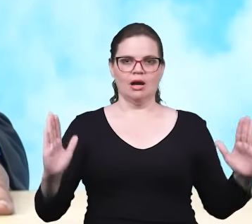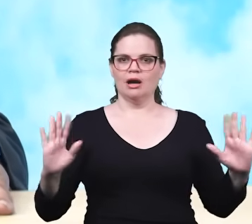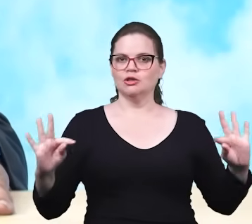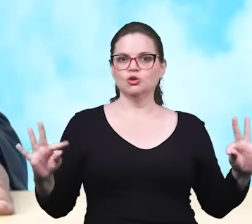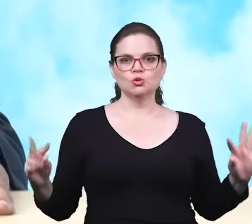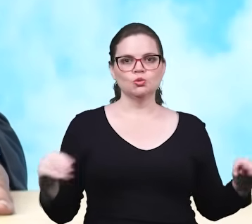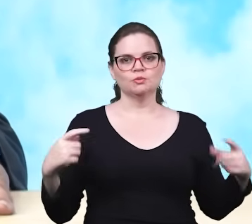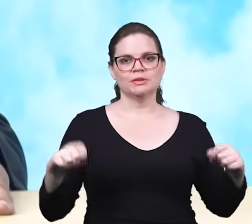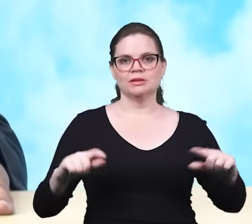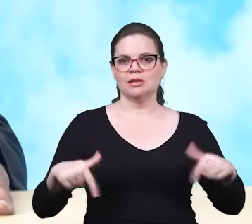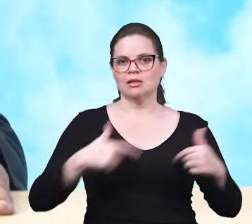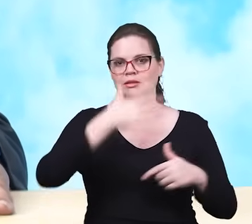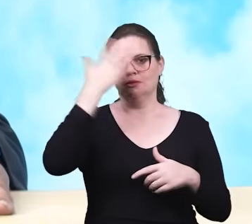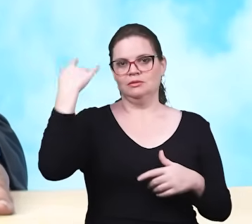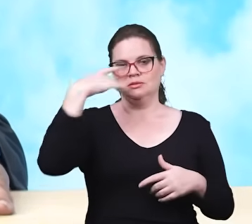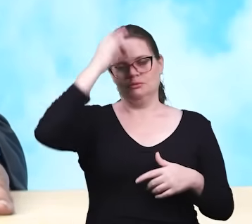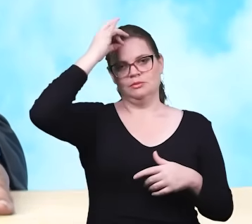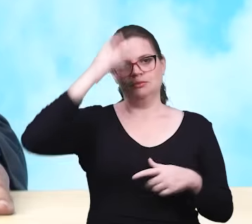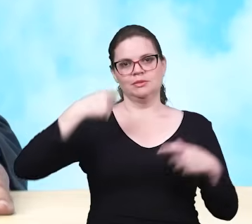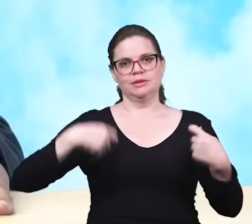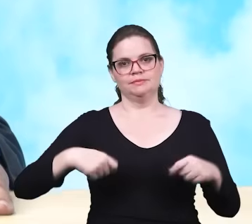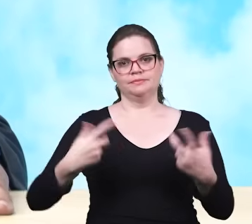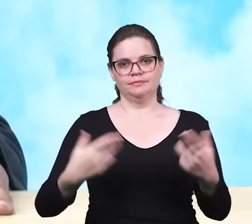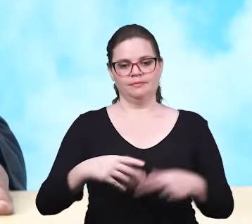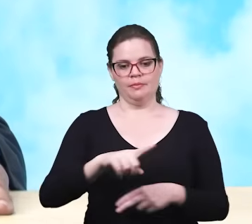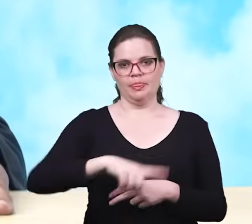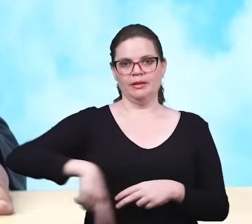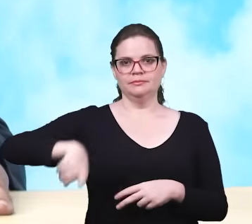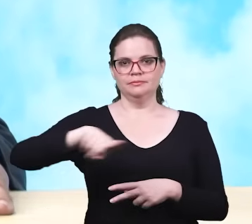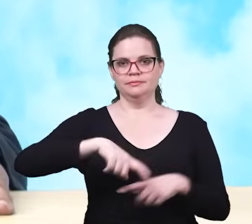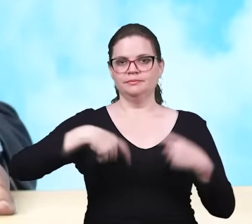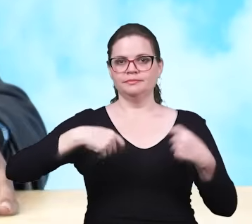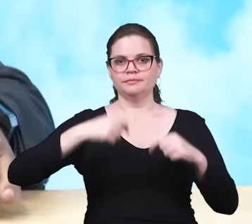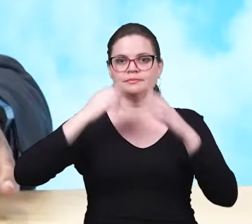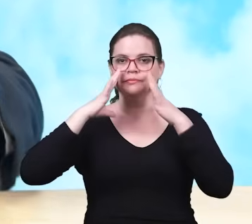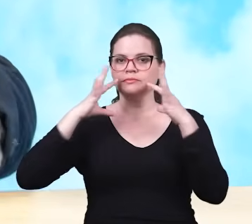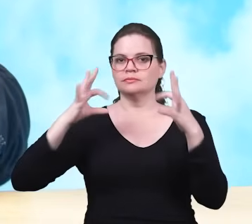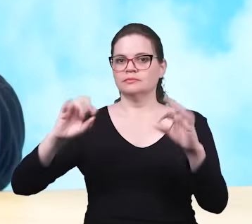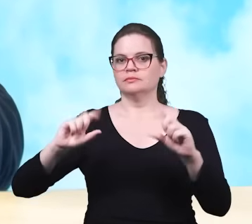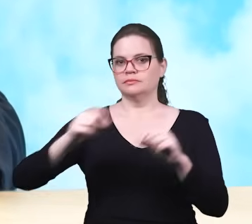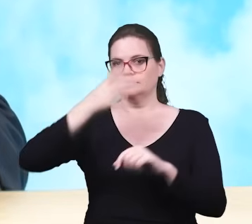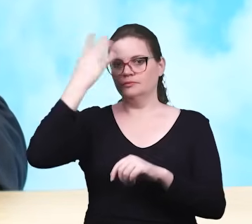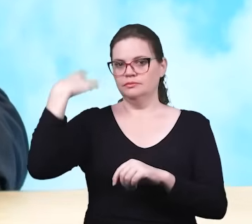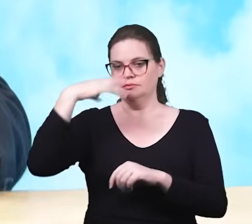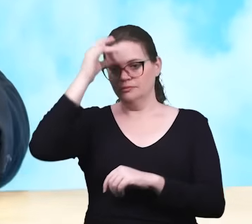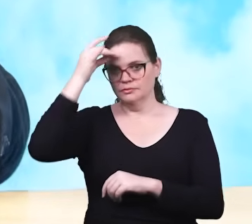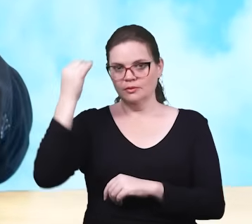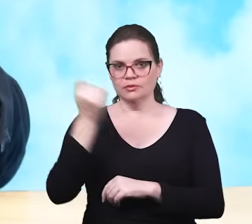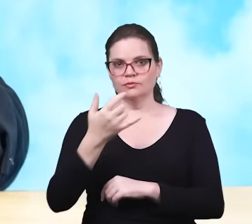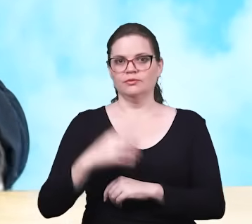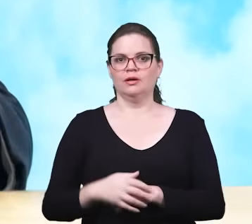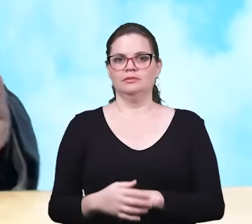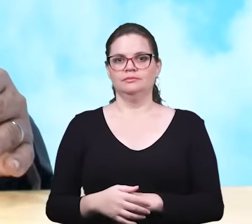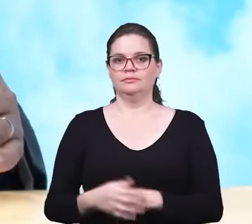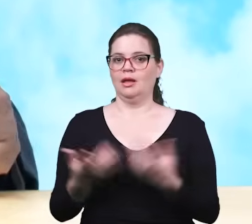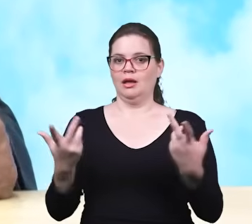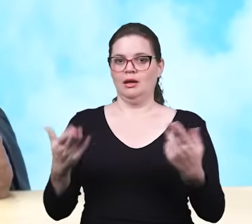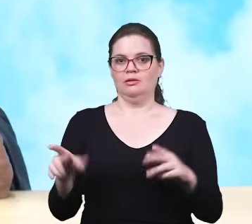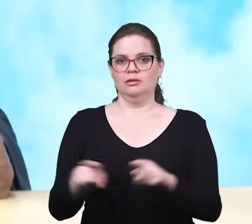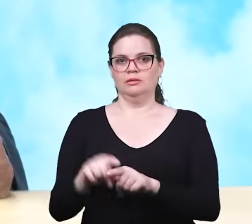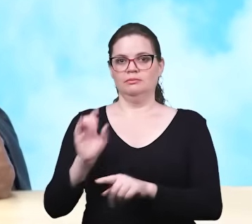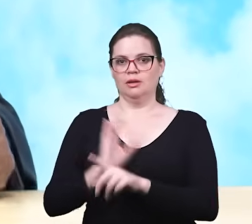Precisava de um clamor para que eles ouvissem a voz do Espírito Santo. Culto sem o Espírito Santo é